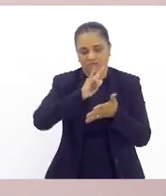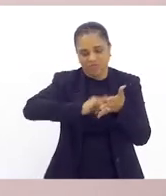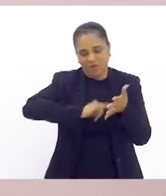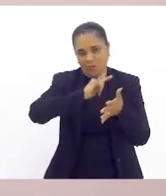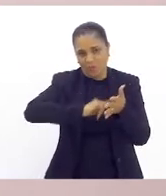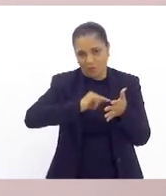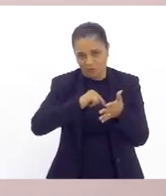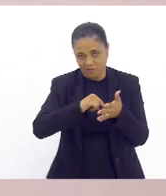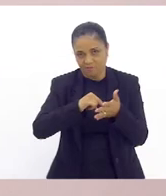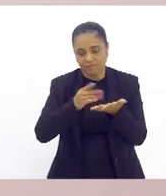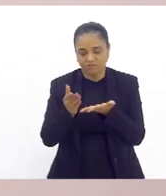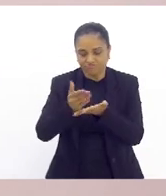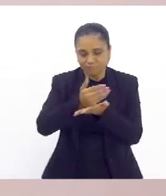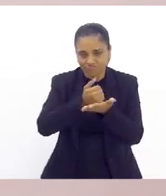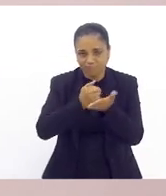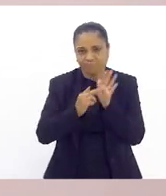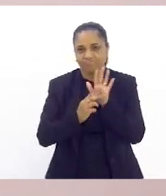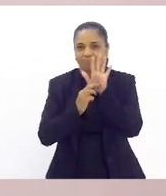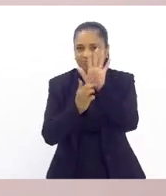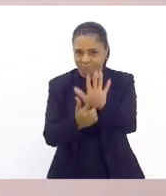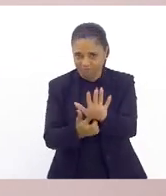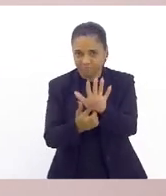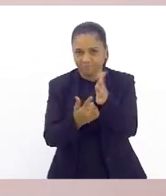esse dado para vocês